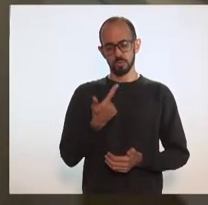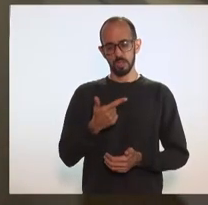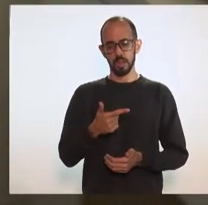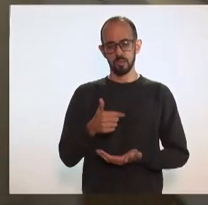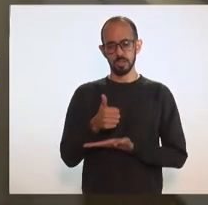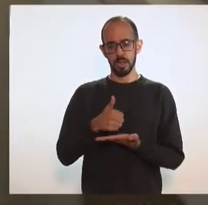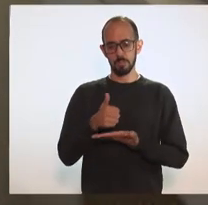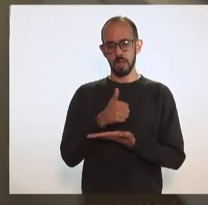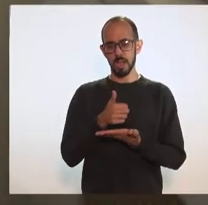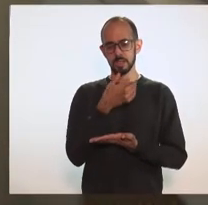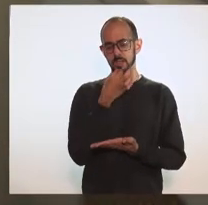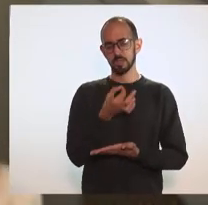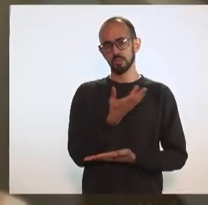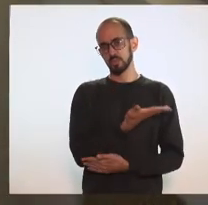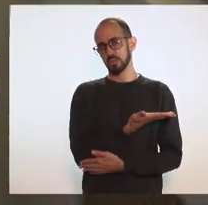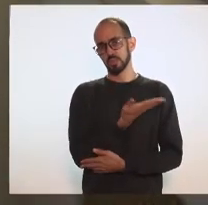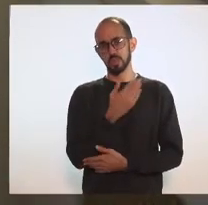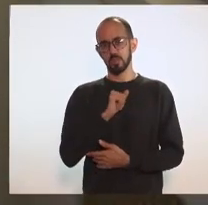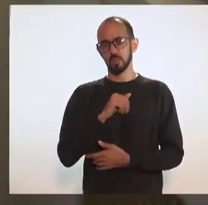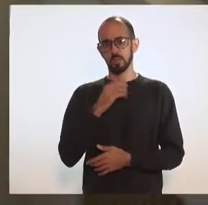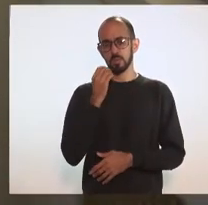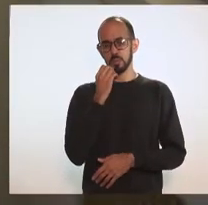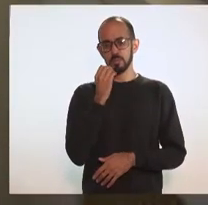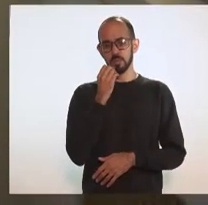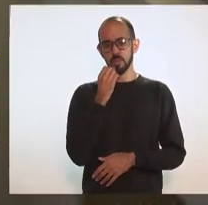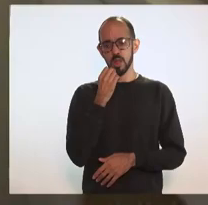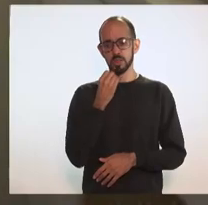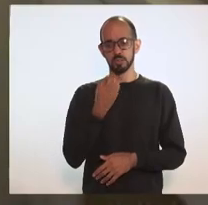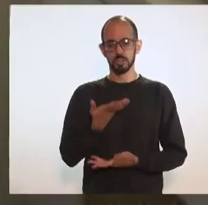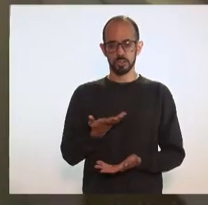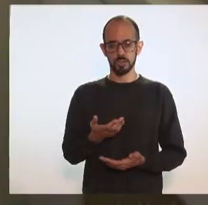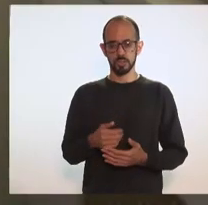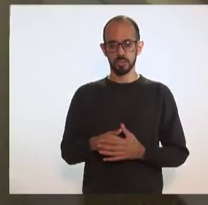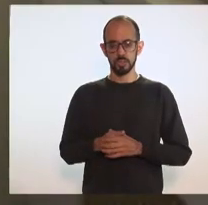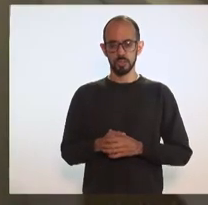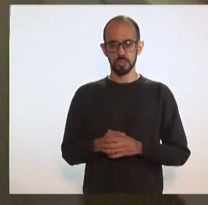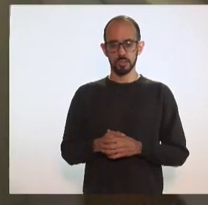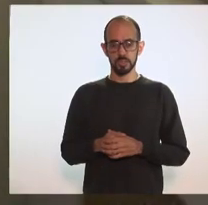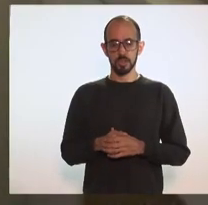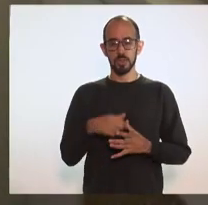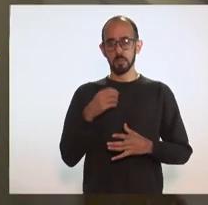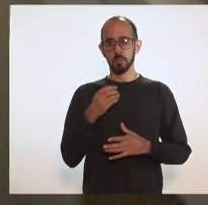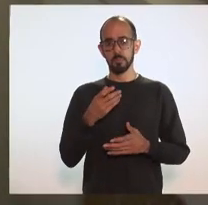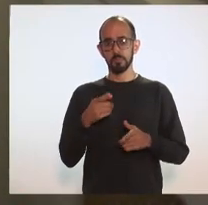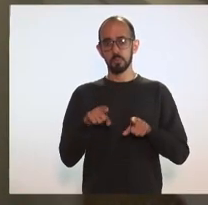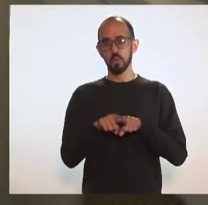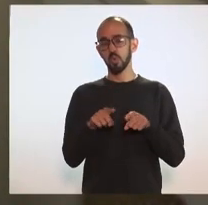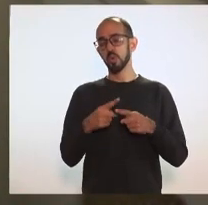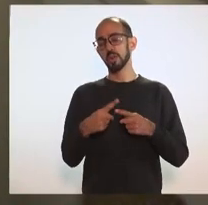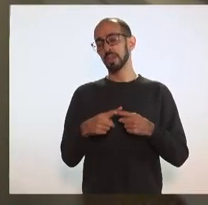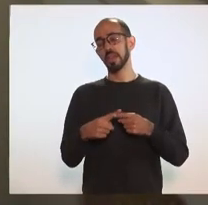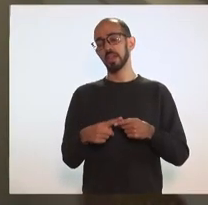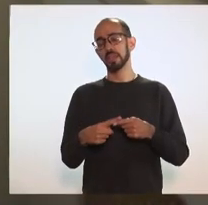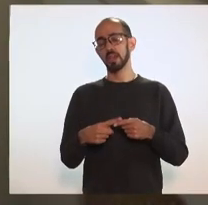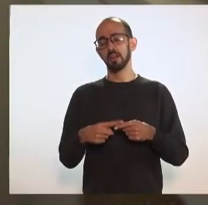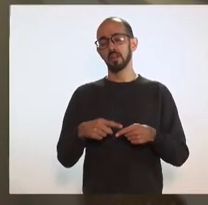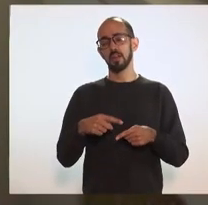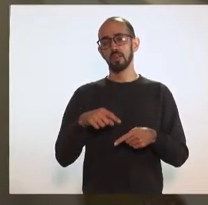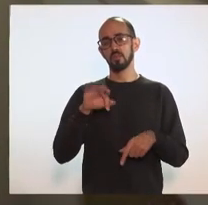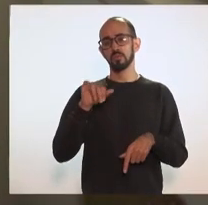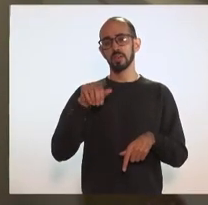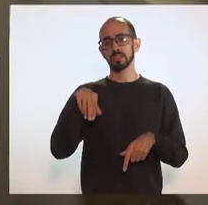argumentação o que eu não sei porque que a fazenda não pode fazer